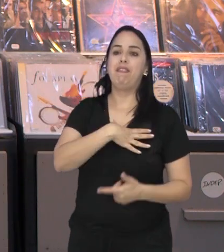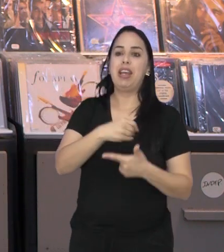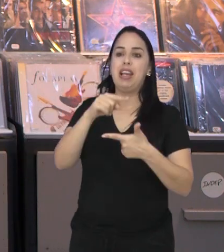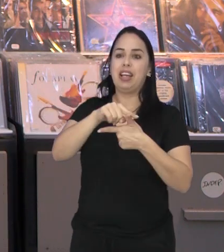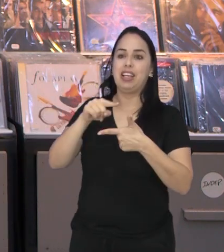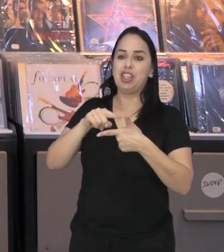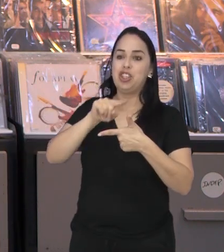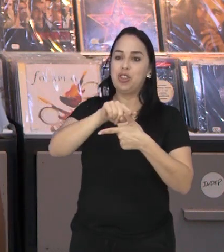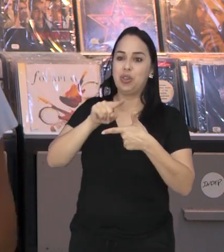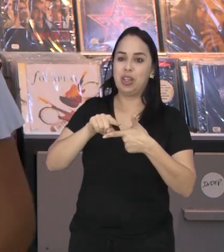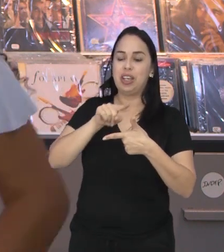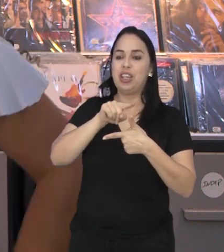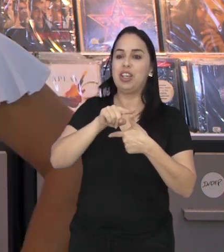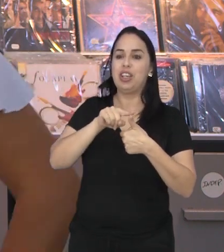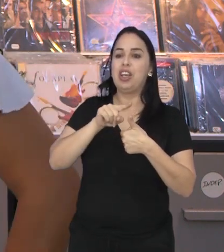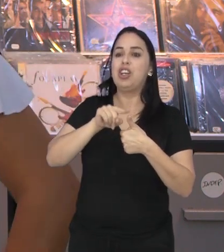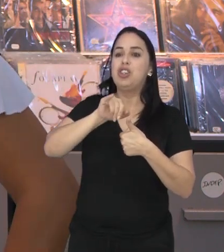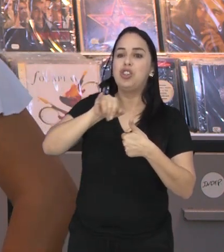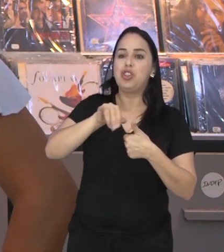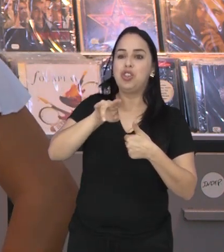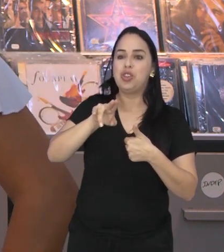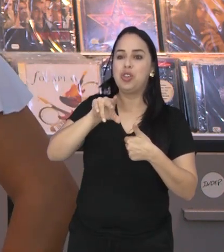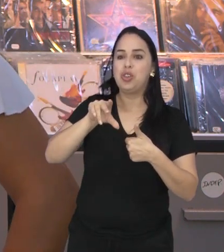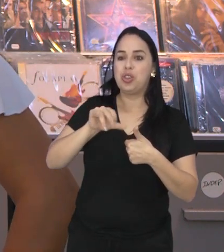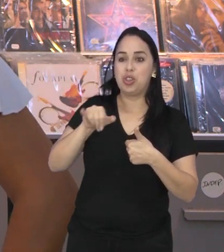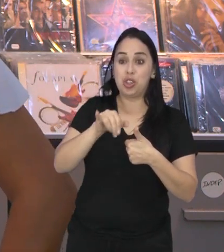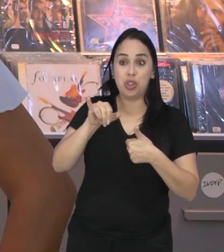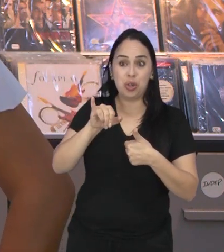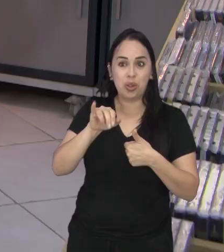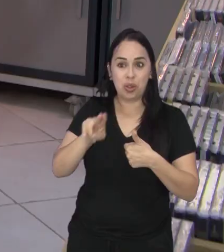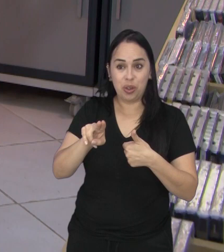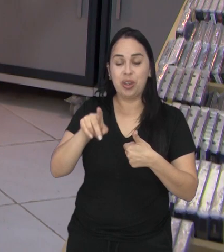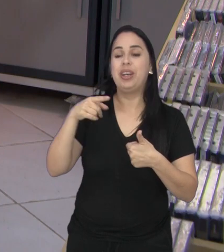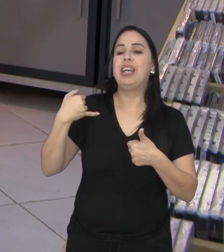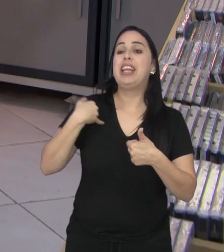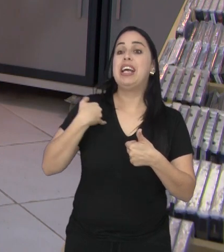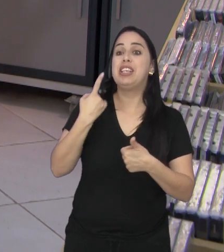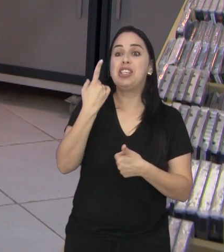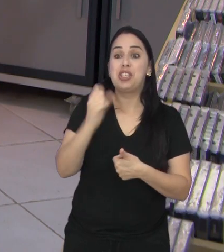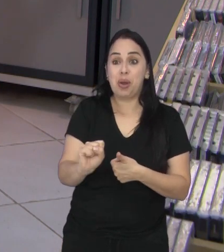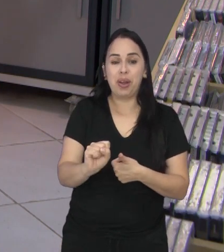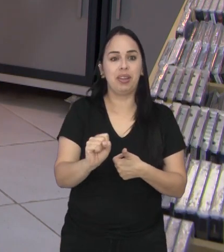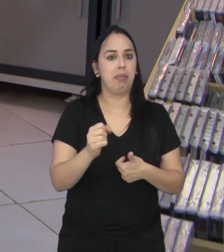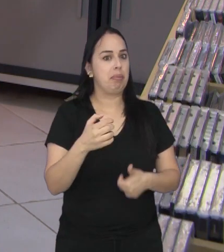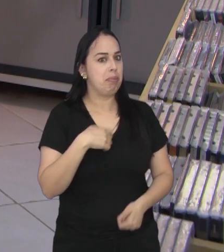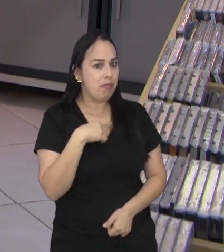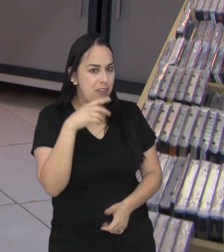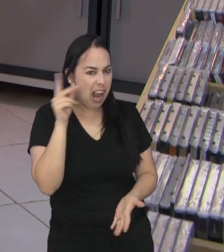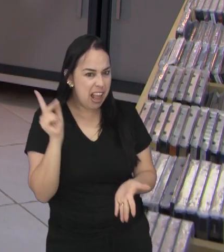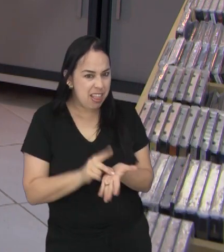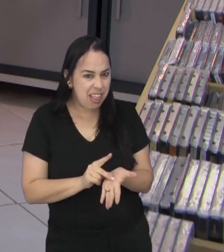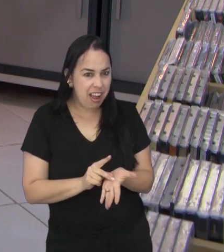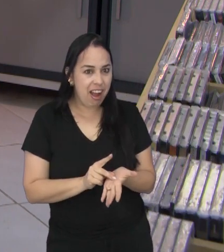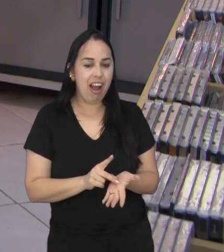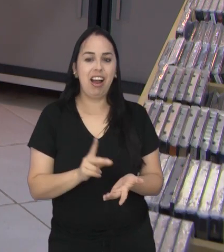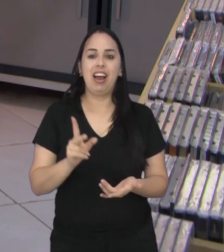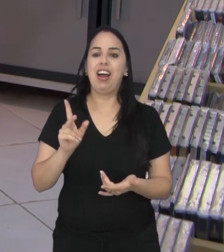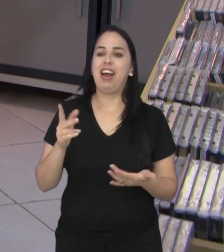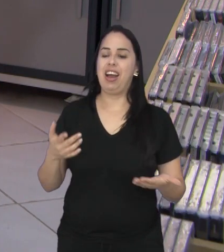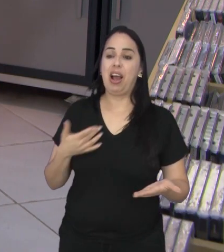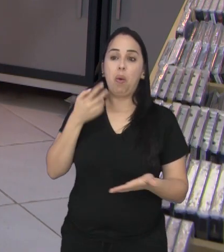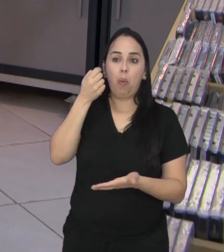aliás, um beijo, filha, minha pequena grande mulher de 18 anos, né? Mentira! Vai completar 19 agora. Esse